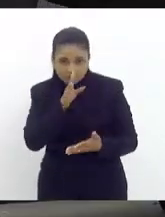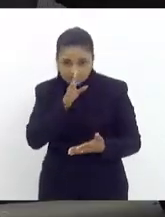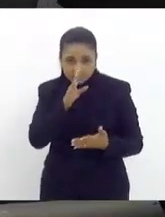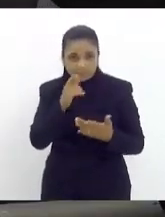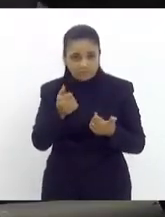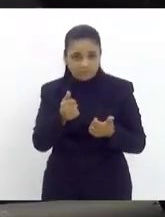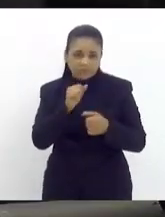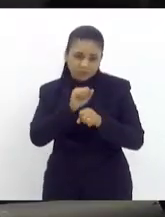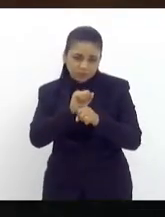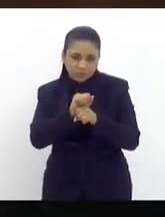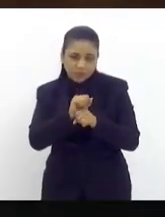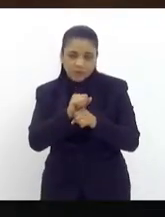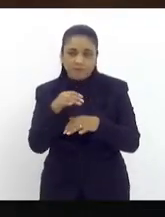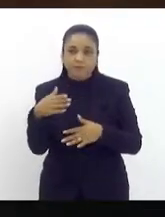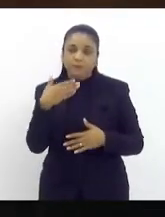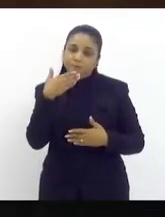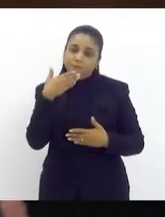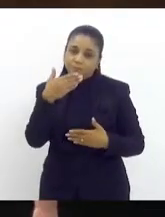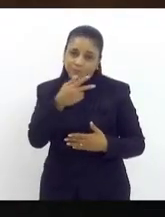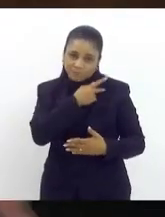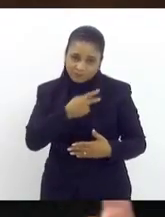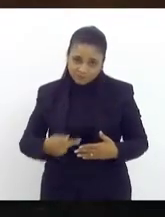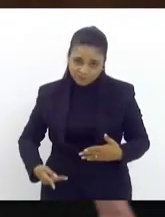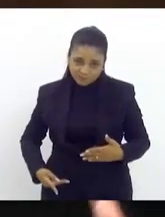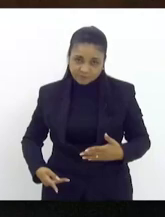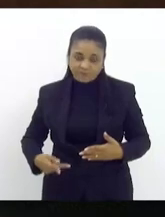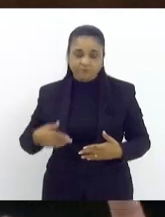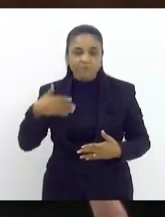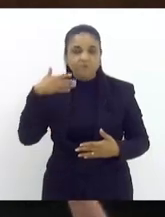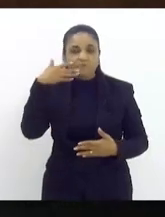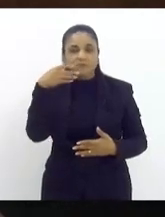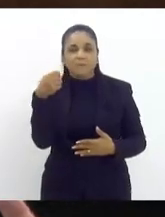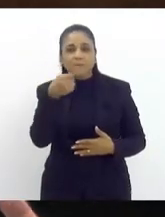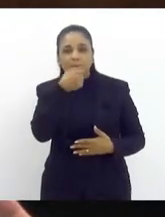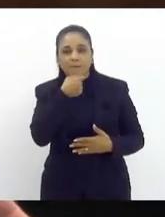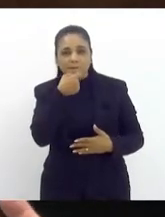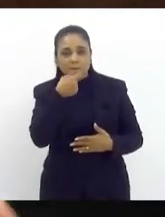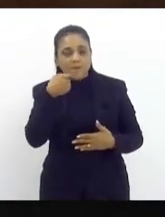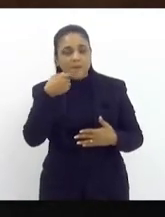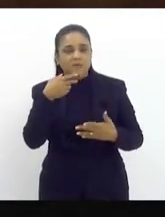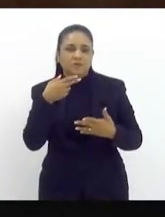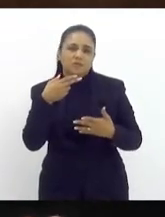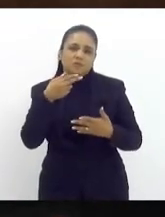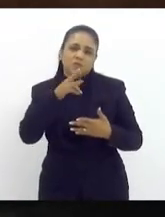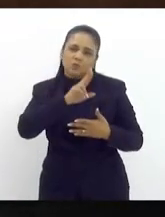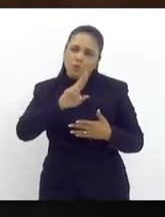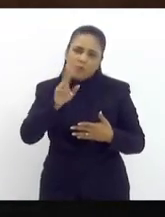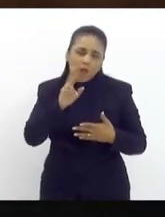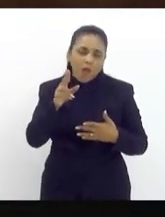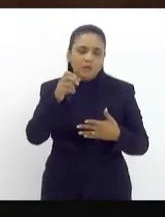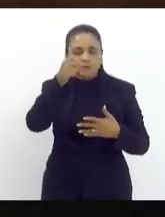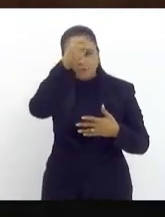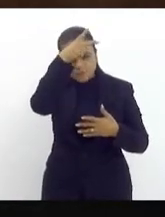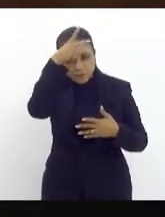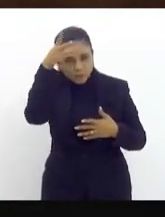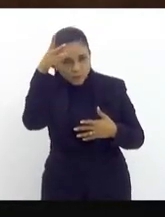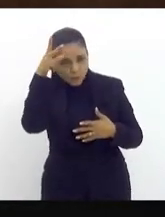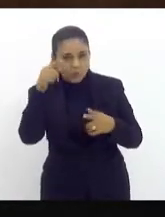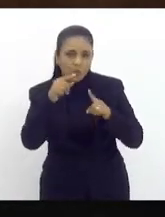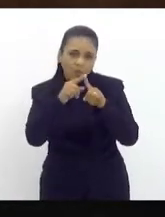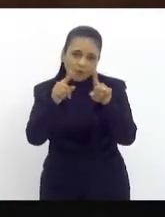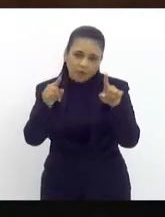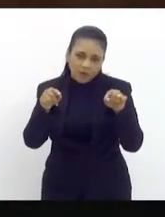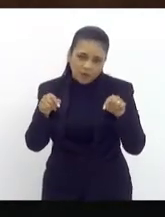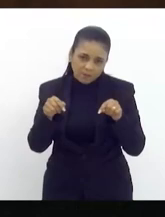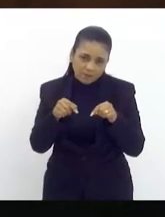Presidente, eu peço a Vossa Excelência que garanta a fala. Uma vez que, enfim, são todos nomeados aí ou na prefeitura ou no gabinete da deputada, e não